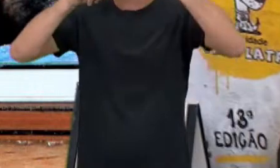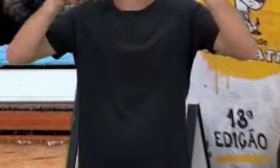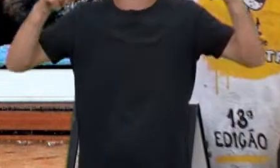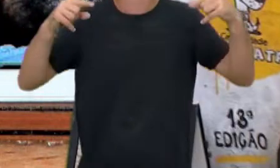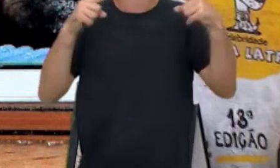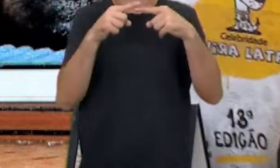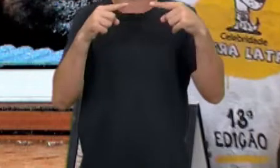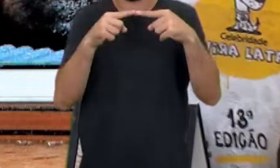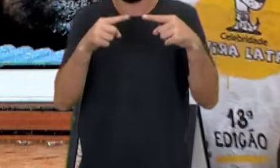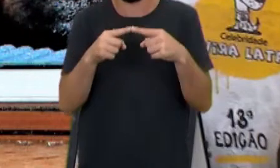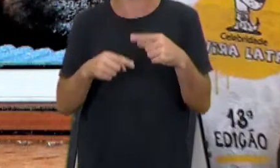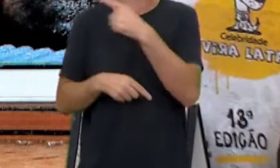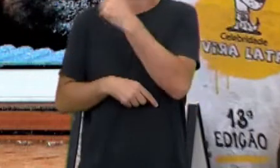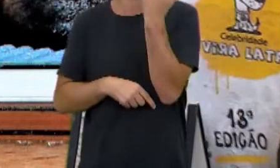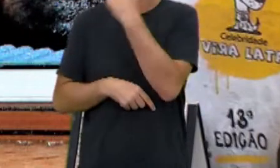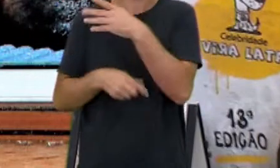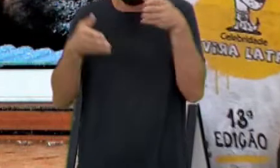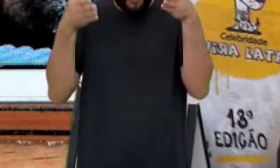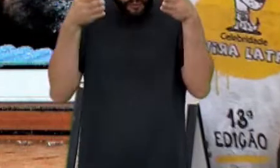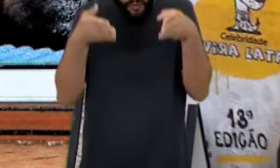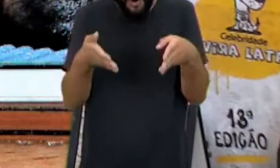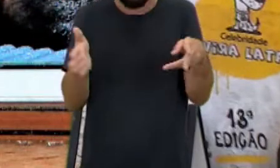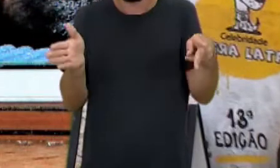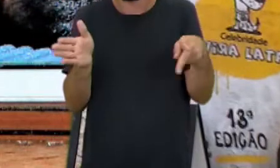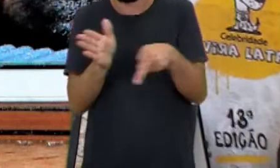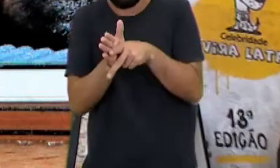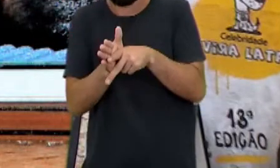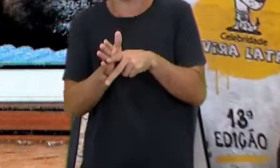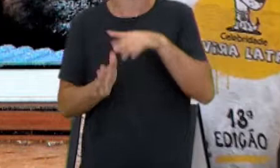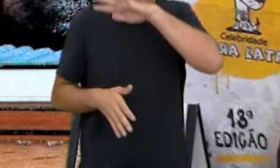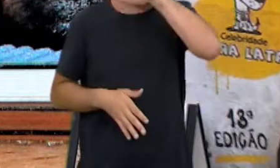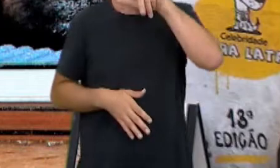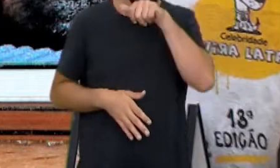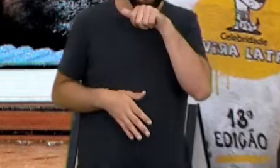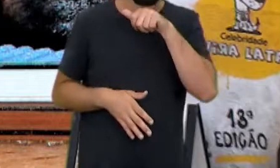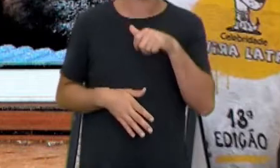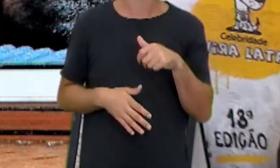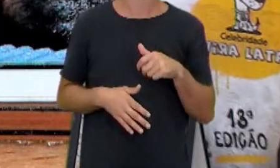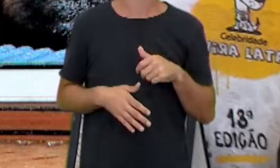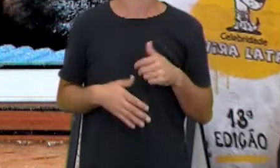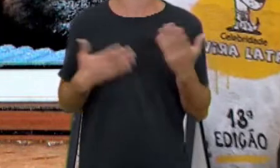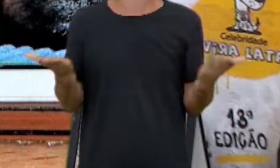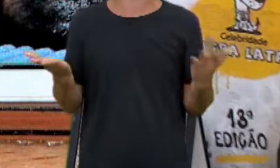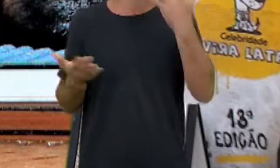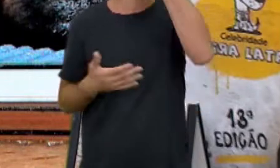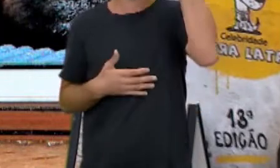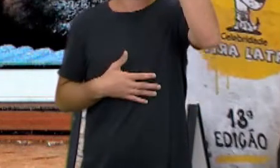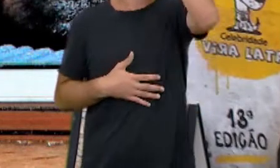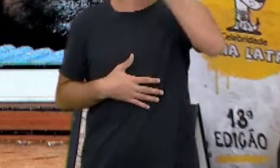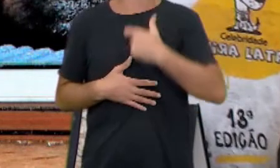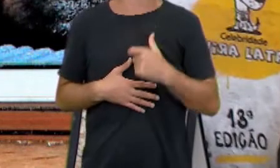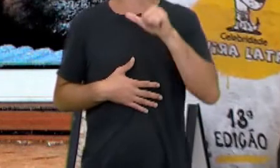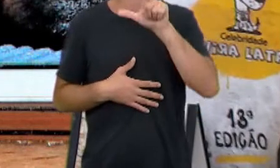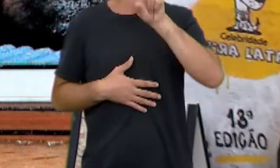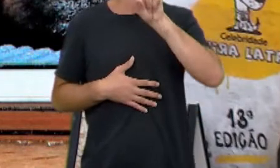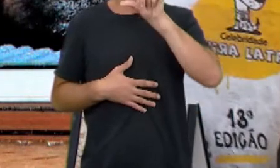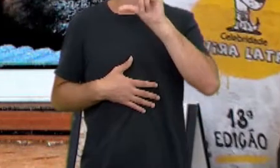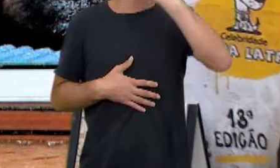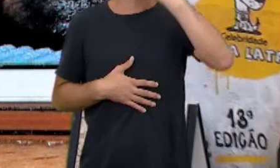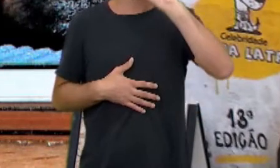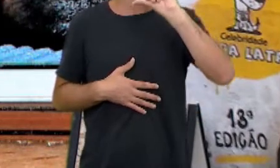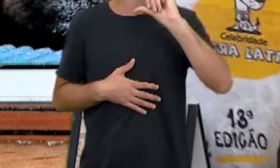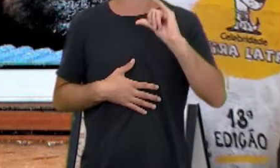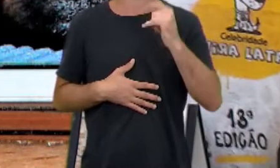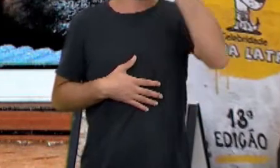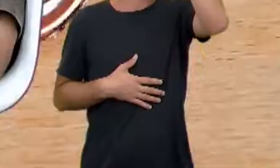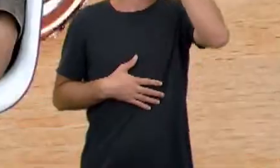que ela canaliza aí de uma forma para a causa animal. Porém, a persona Luli, né, essa, entre